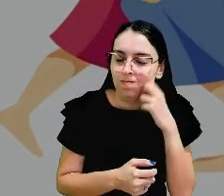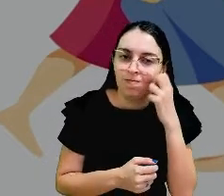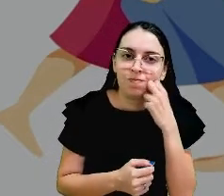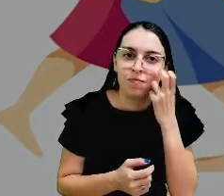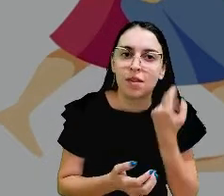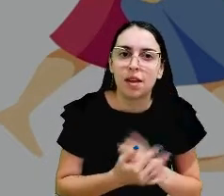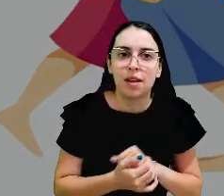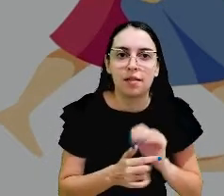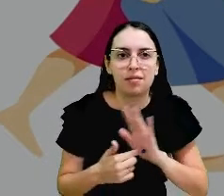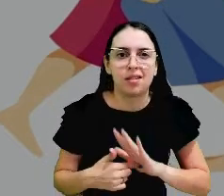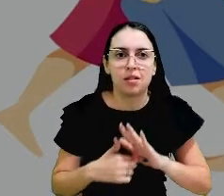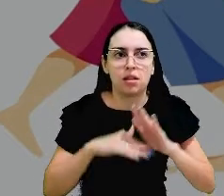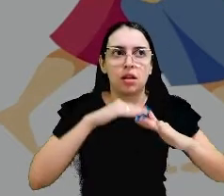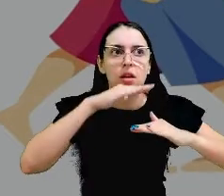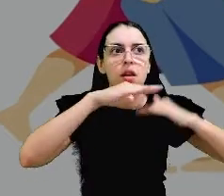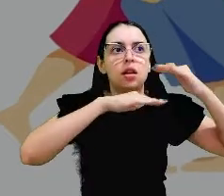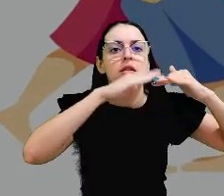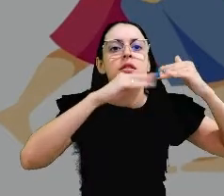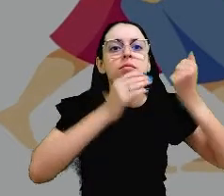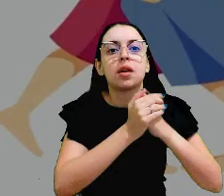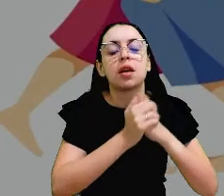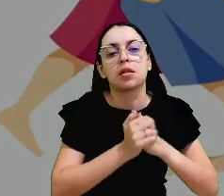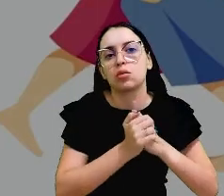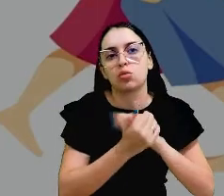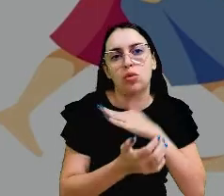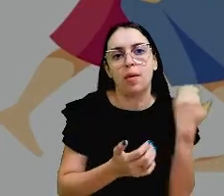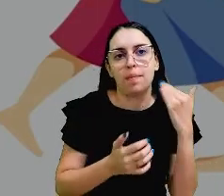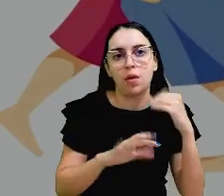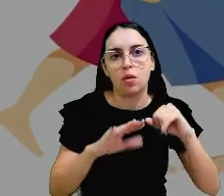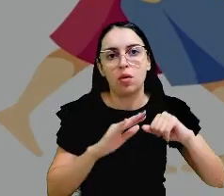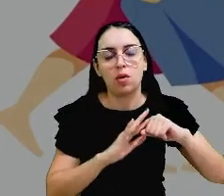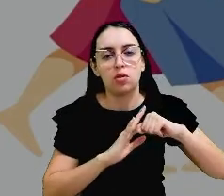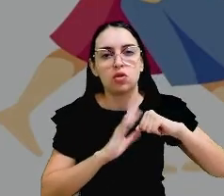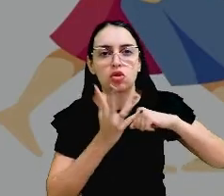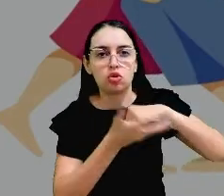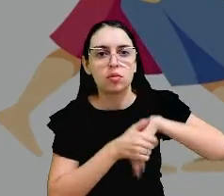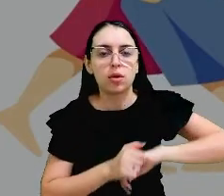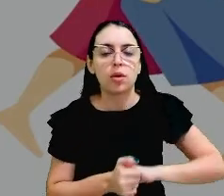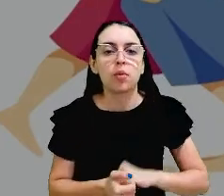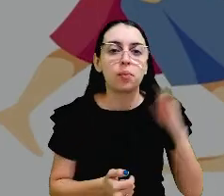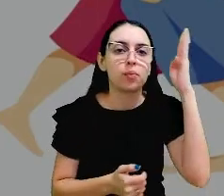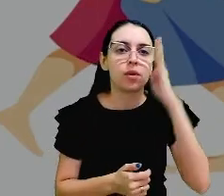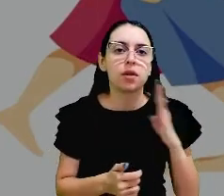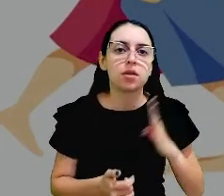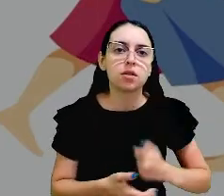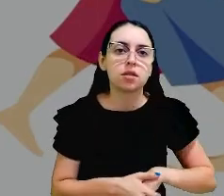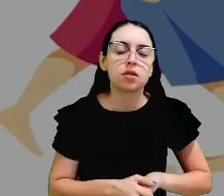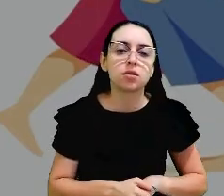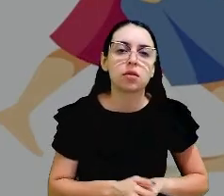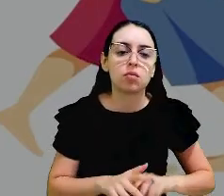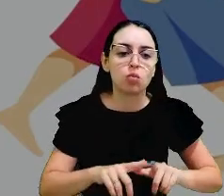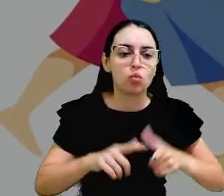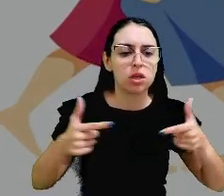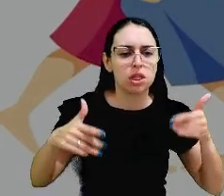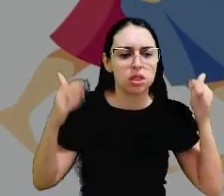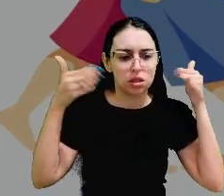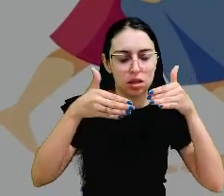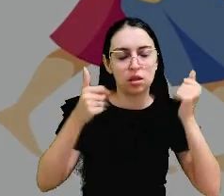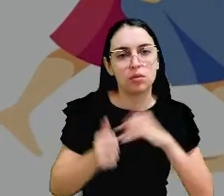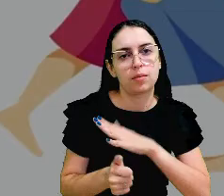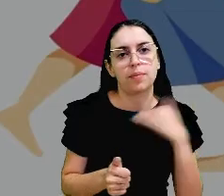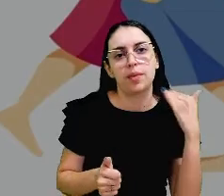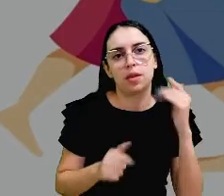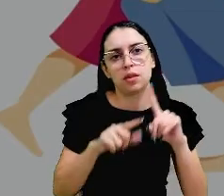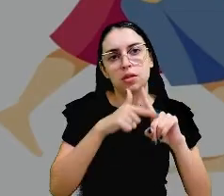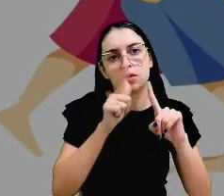a taxa de morte materna por Covid. O Brasil, ele foi considerado o epicentro de